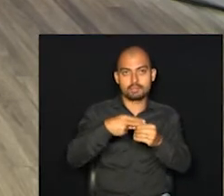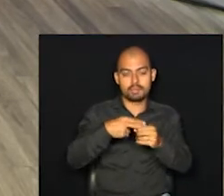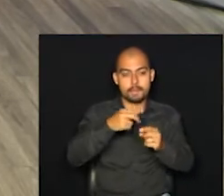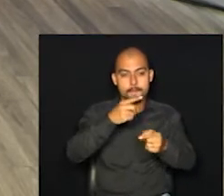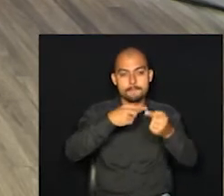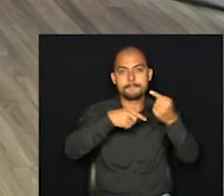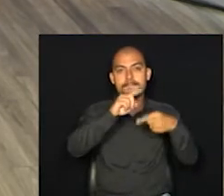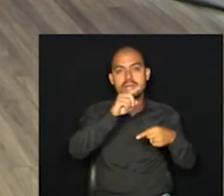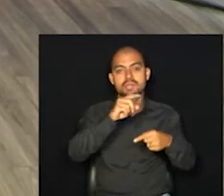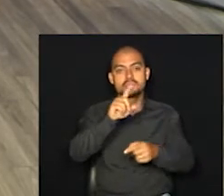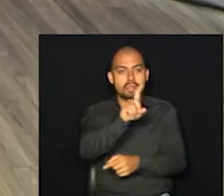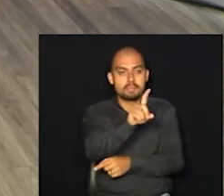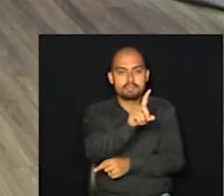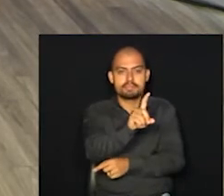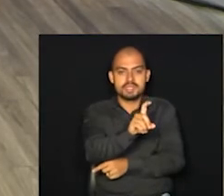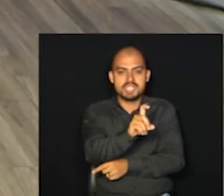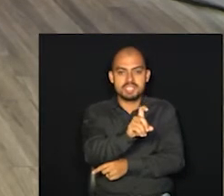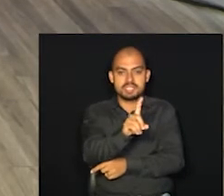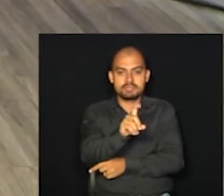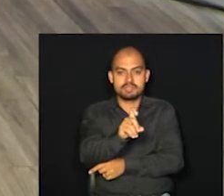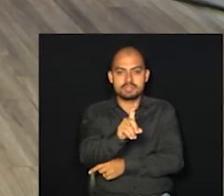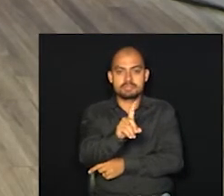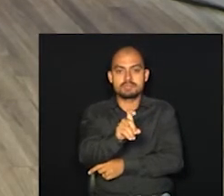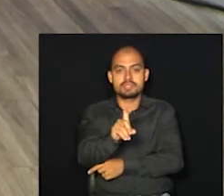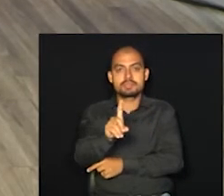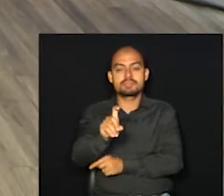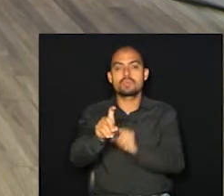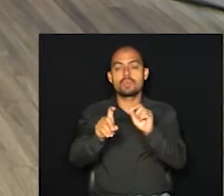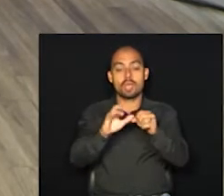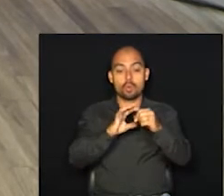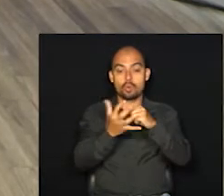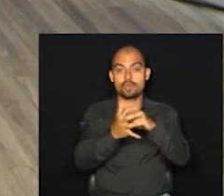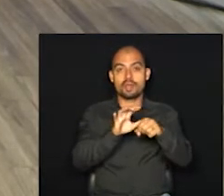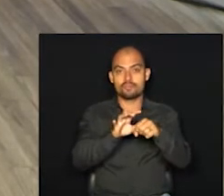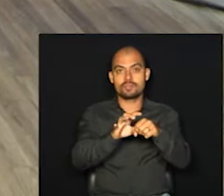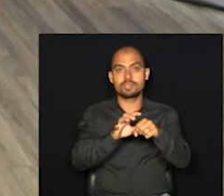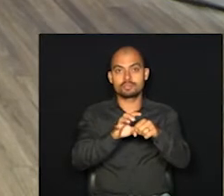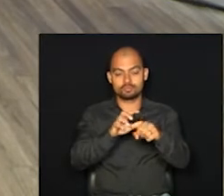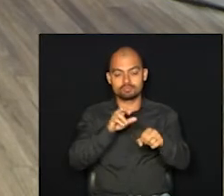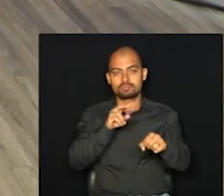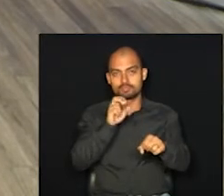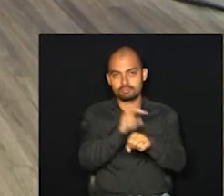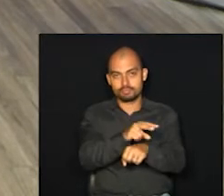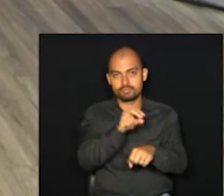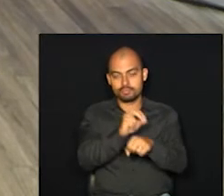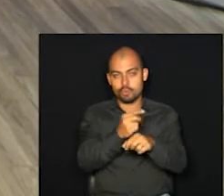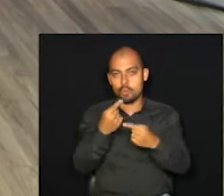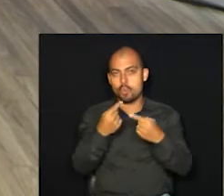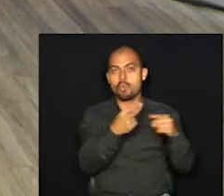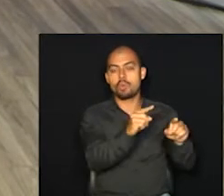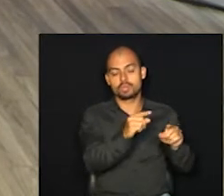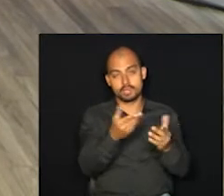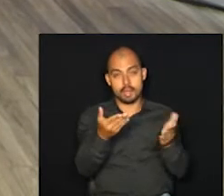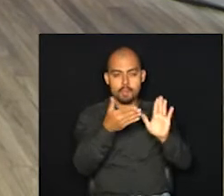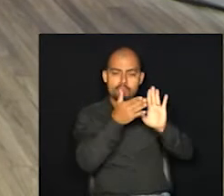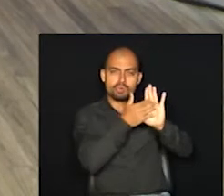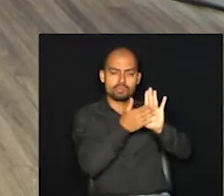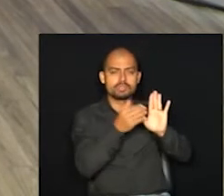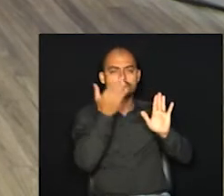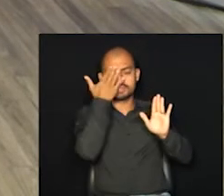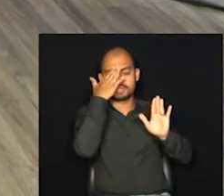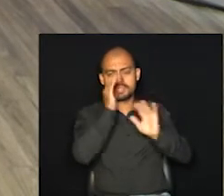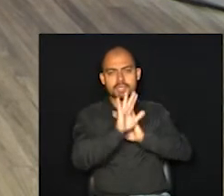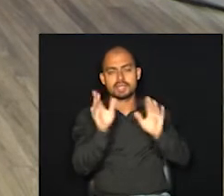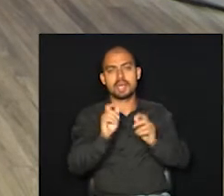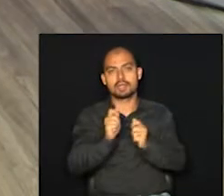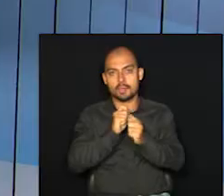um spray capaz de deter o coronavírus. Já já a gente vai entender essa proposta na reportagem que